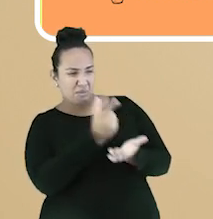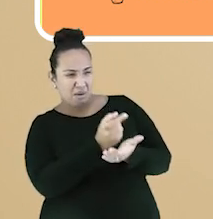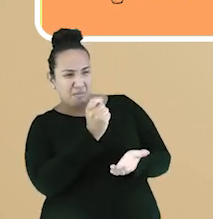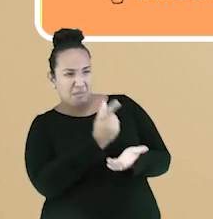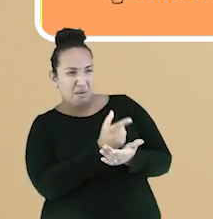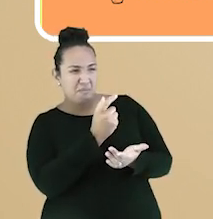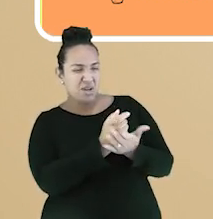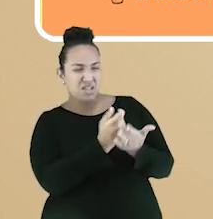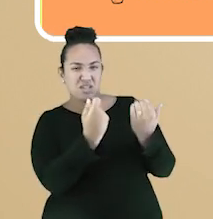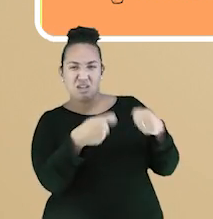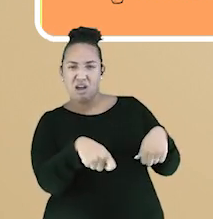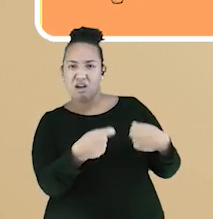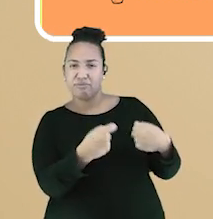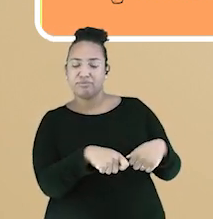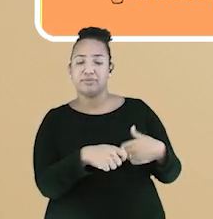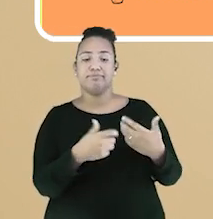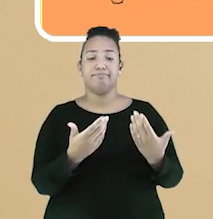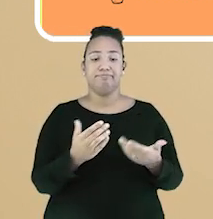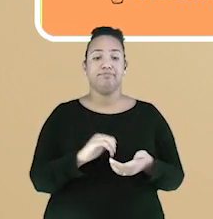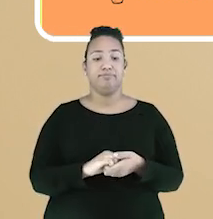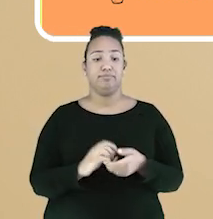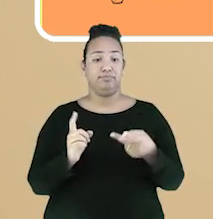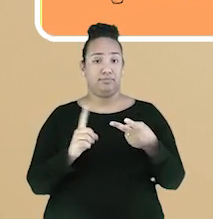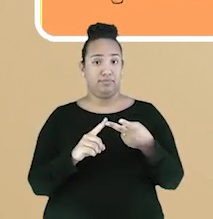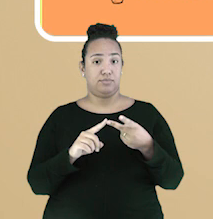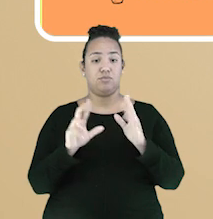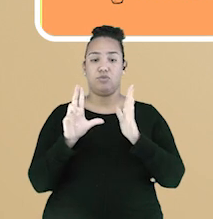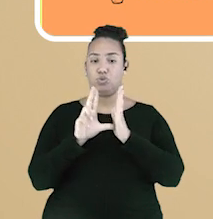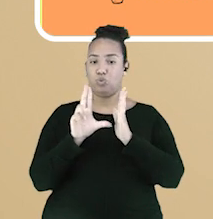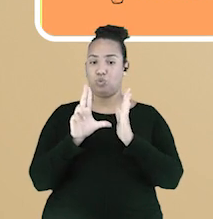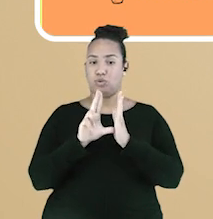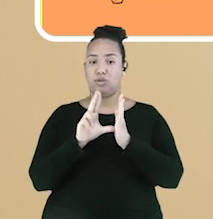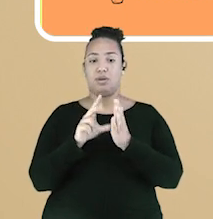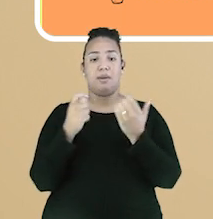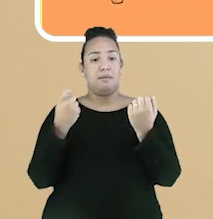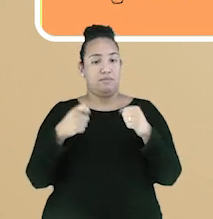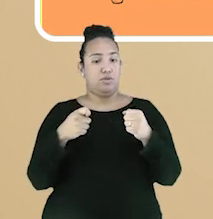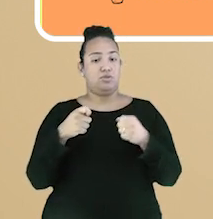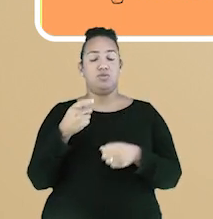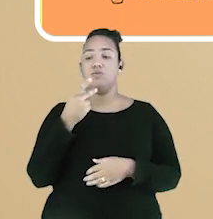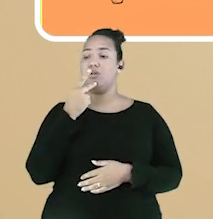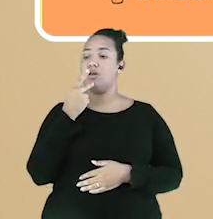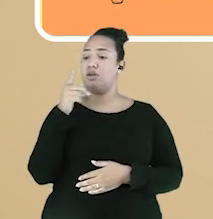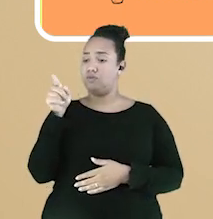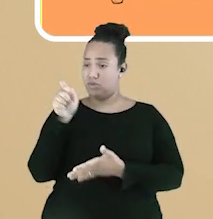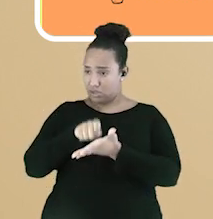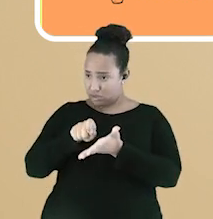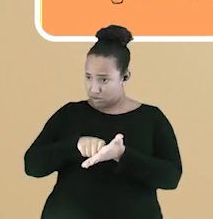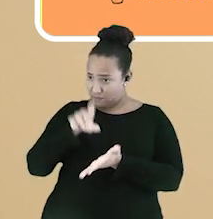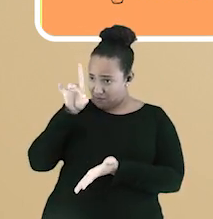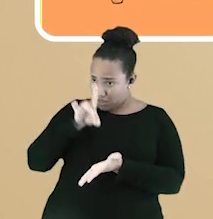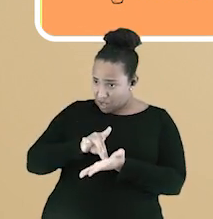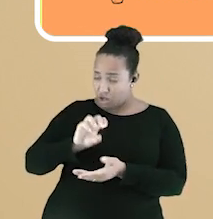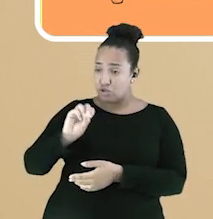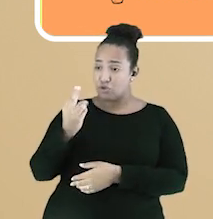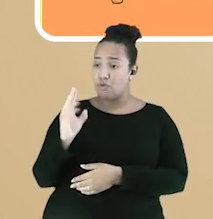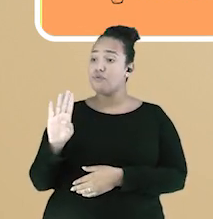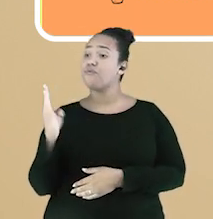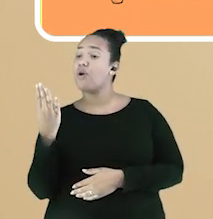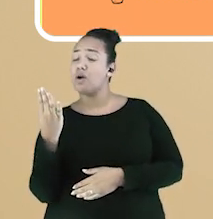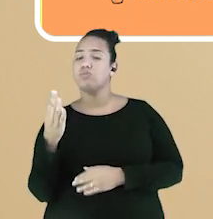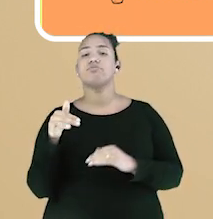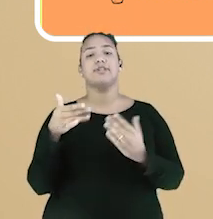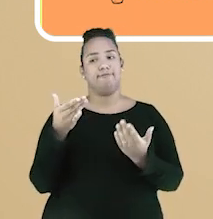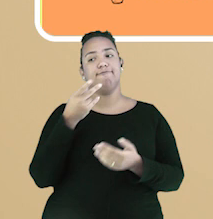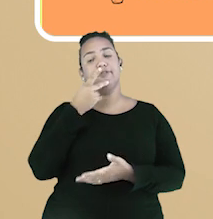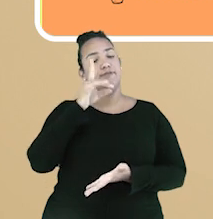alto clero da Igreja Católica. Segundo, Lutero foi convocado a confirmar ou negar o que escrevera. Ele confirmou.